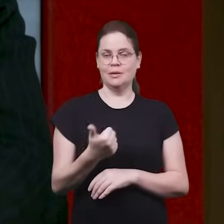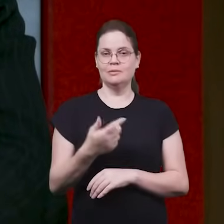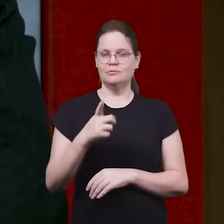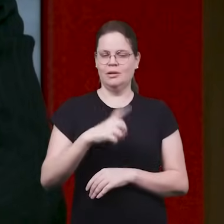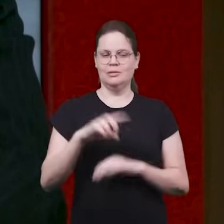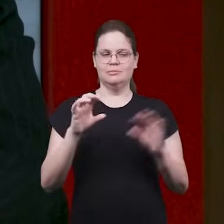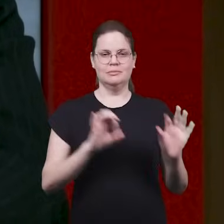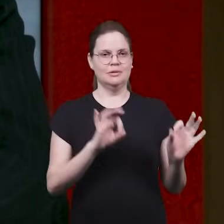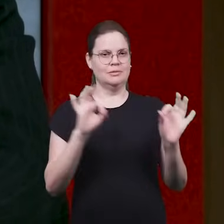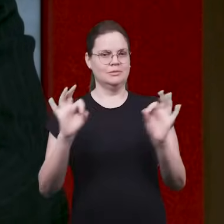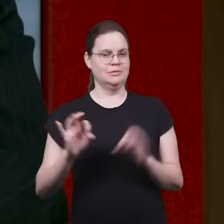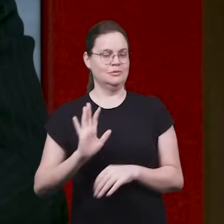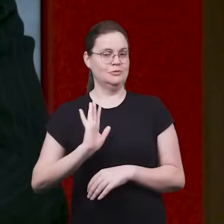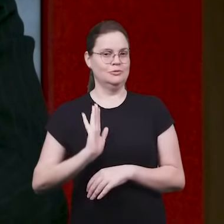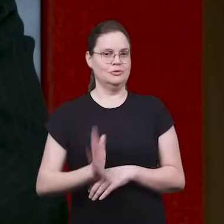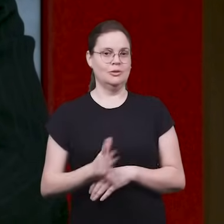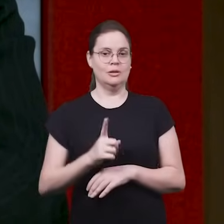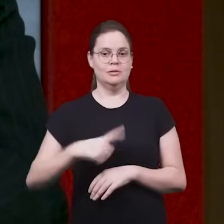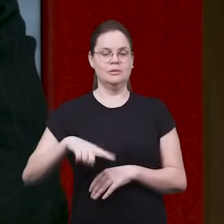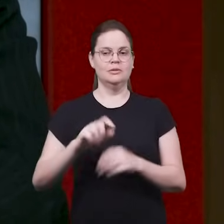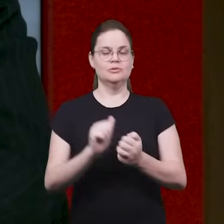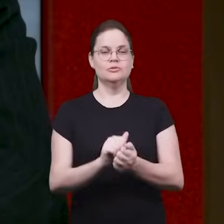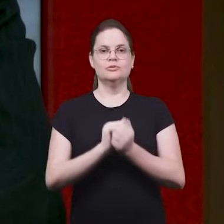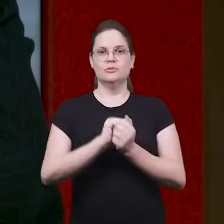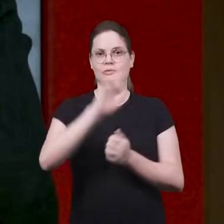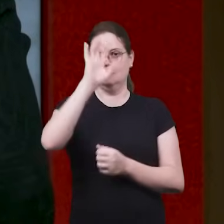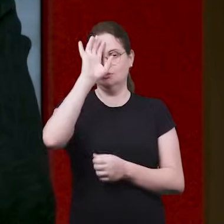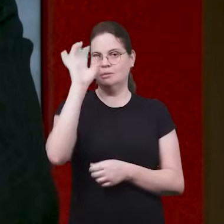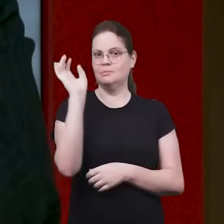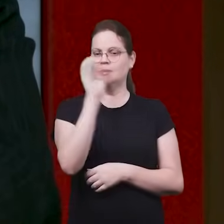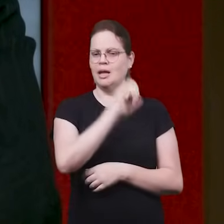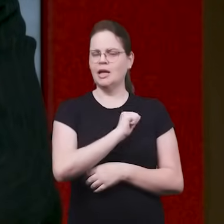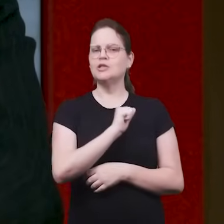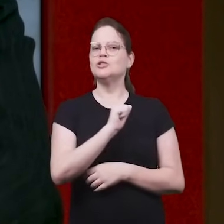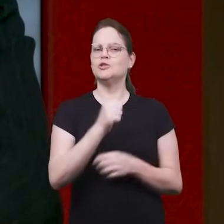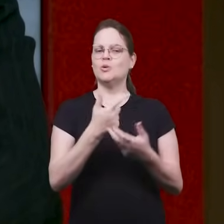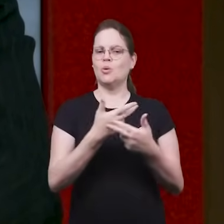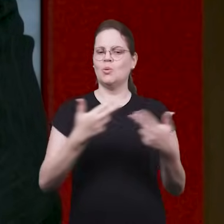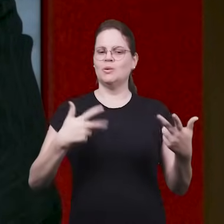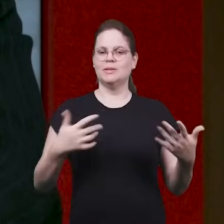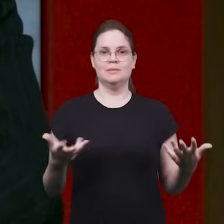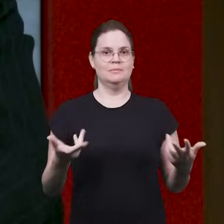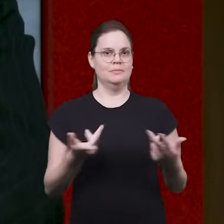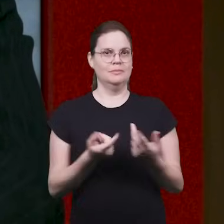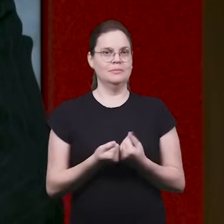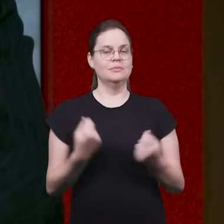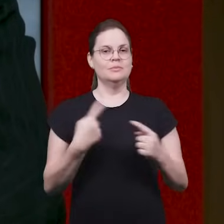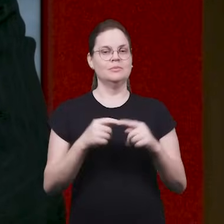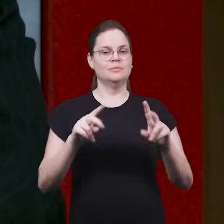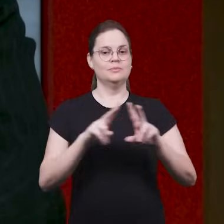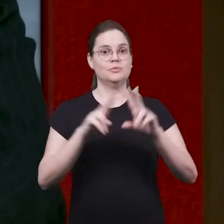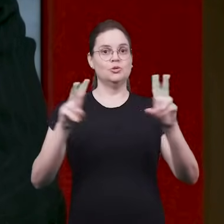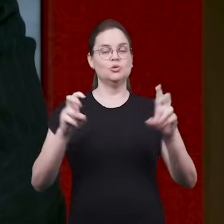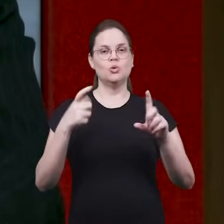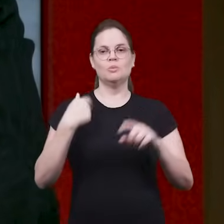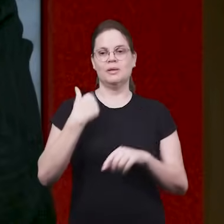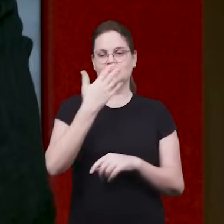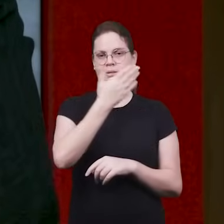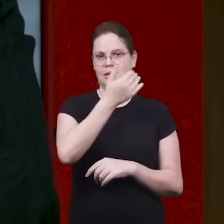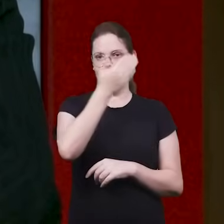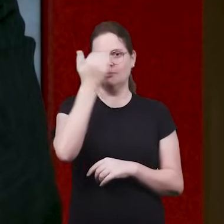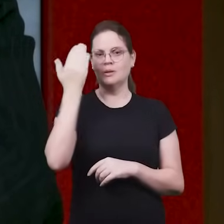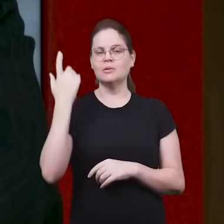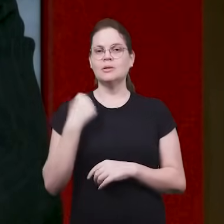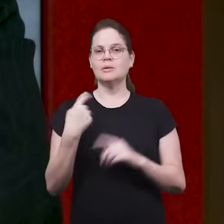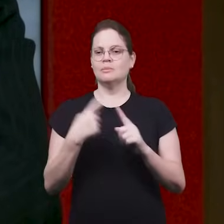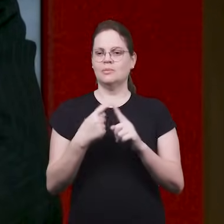nos acompanhado e juntos temos aprendido coisas gloriosas de preceitos de sabedoria que a